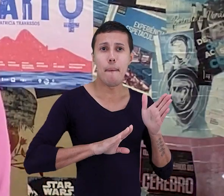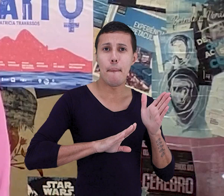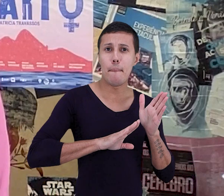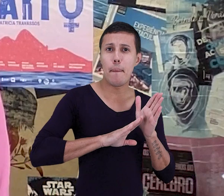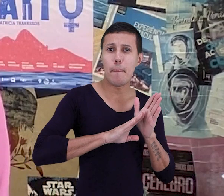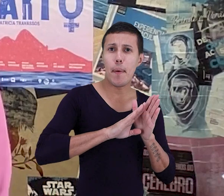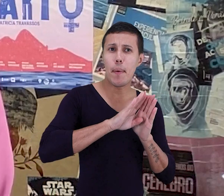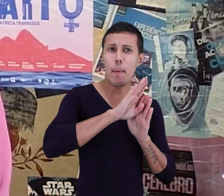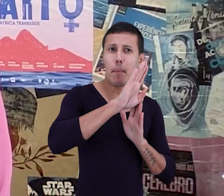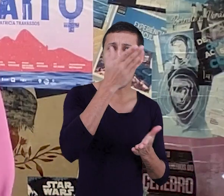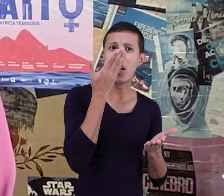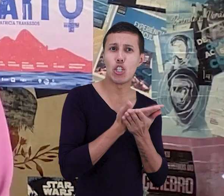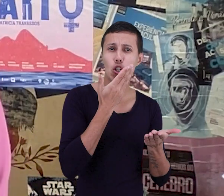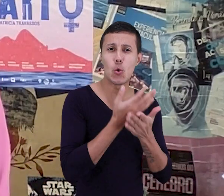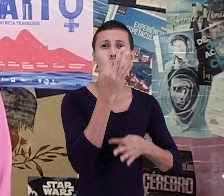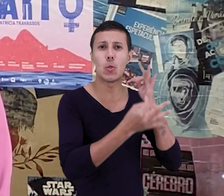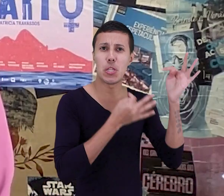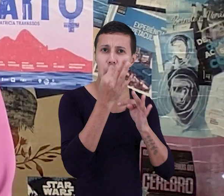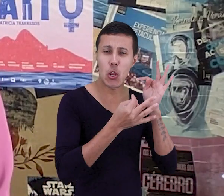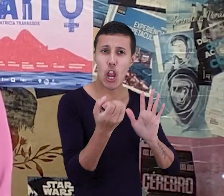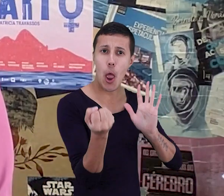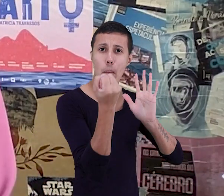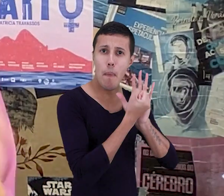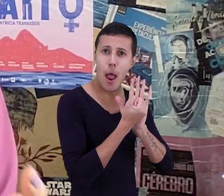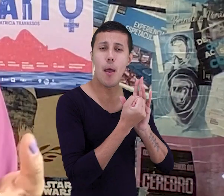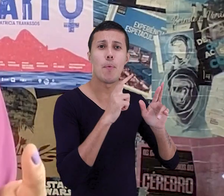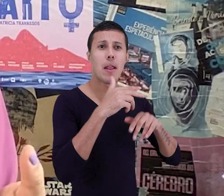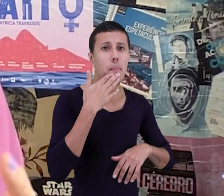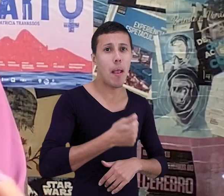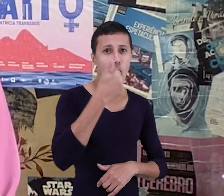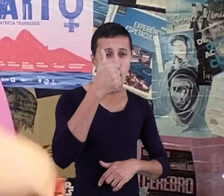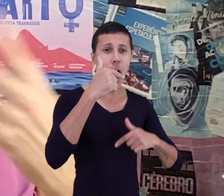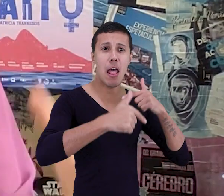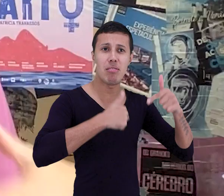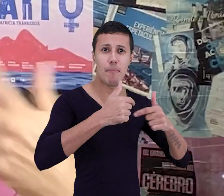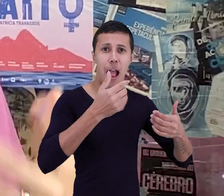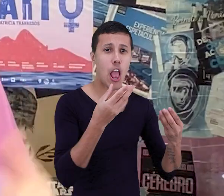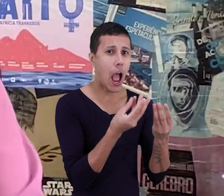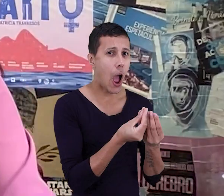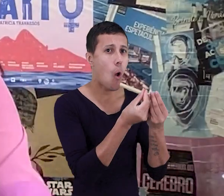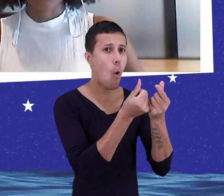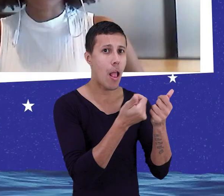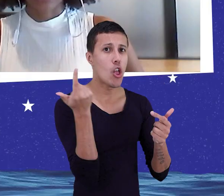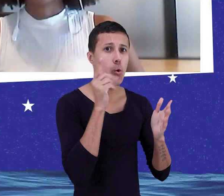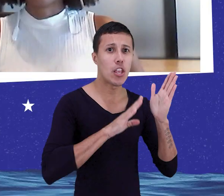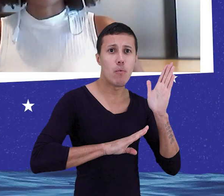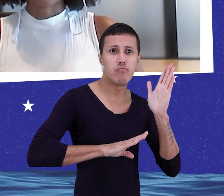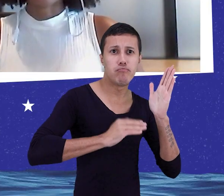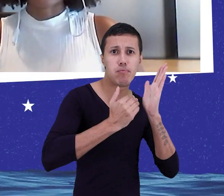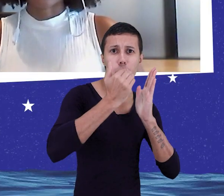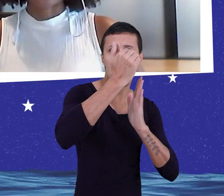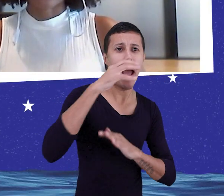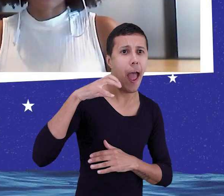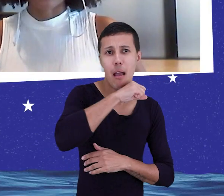fazendo esse estudo de tecnologia, de patentes, para conseguir melhorar a eficiência de vocês? É isso? E conseguir escalar mais rápido? Sim,